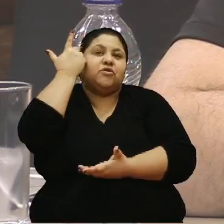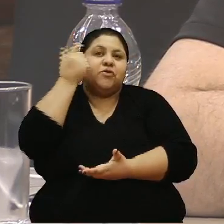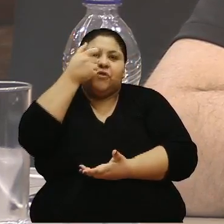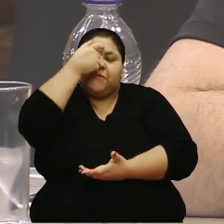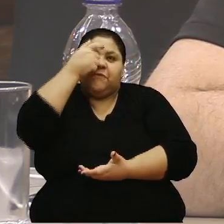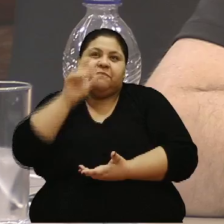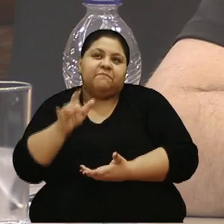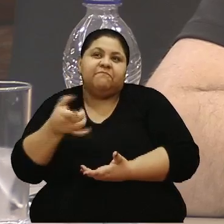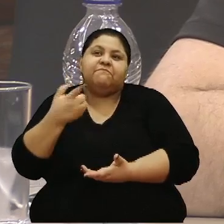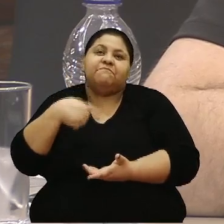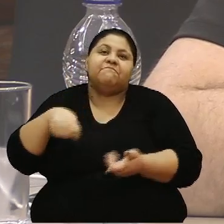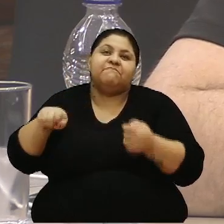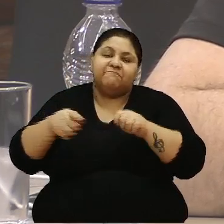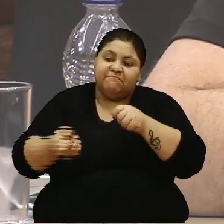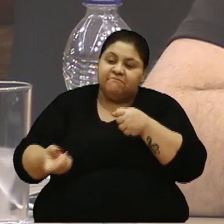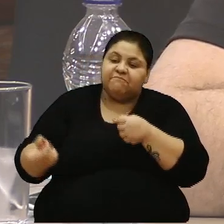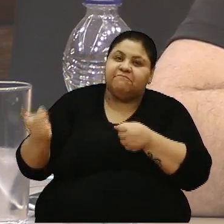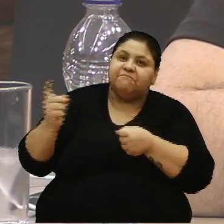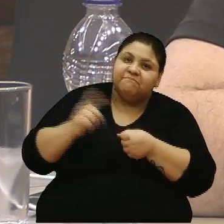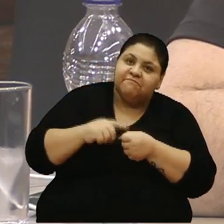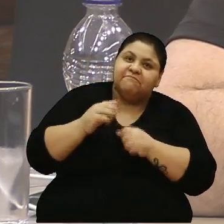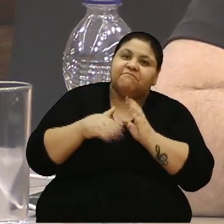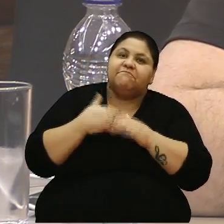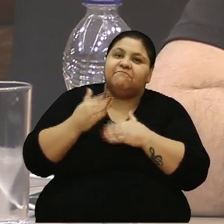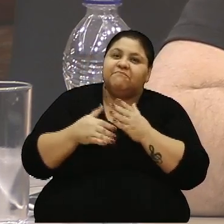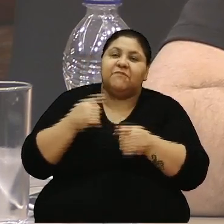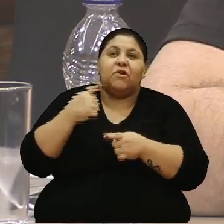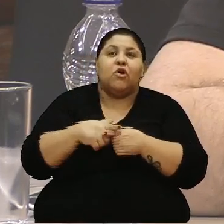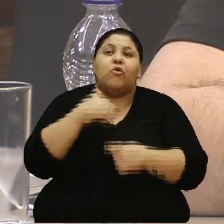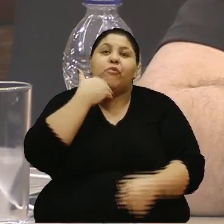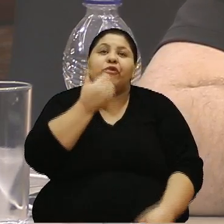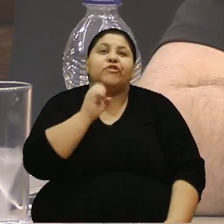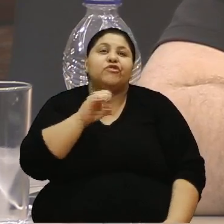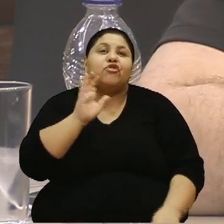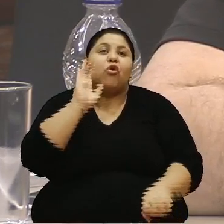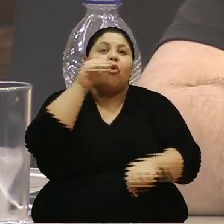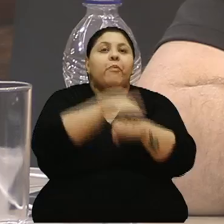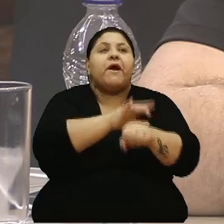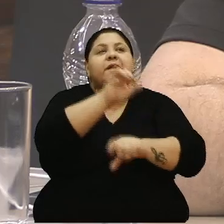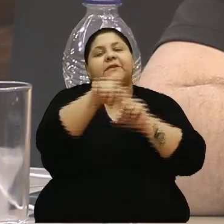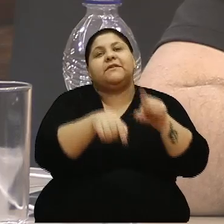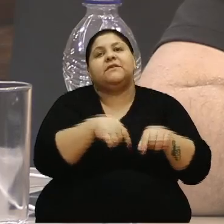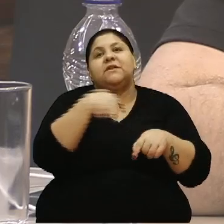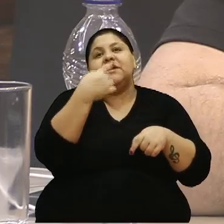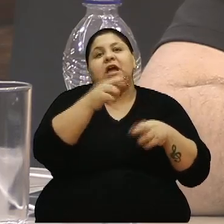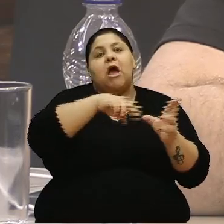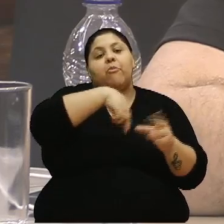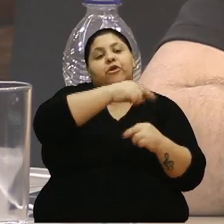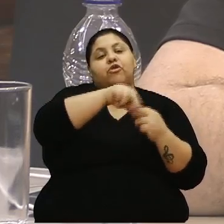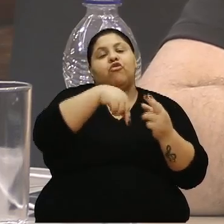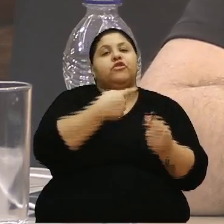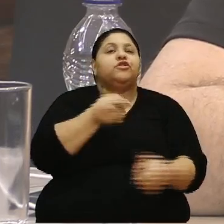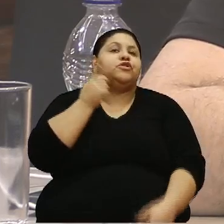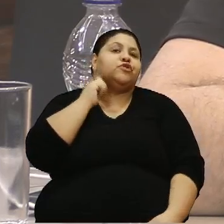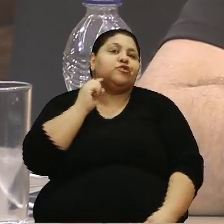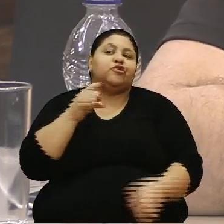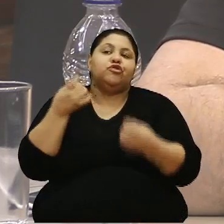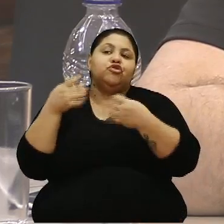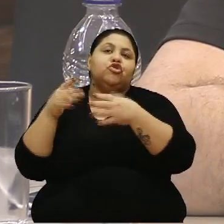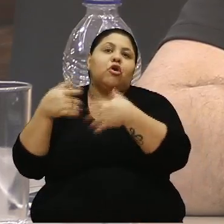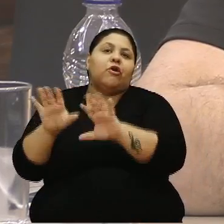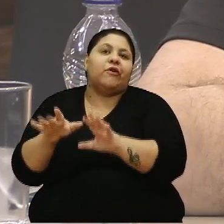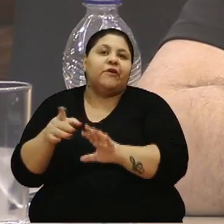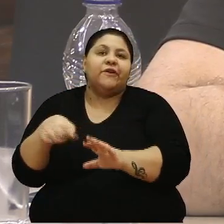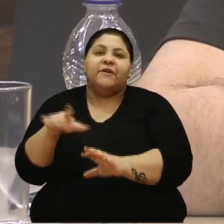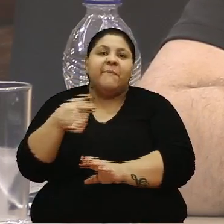conscientização. Então, nós precisamos retomar esse processo. Porque não adianta só culpar as pessoas, porque não reciclam lixo, porque jogam lixo. Mas se a